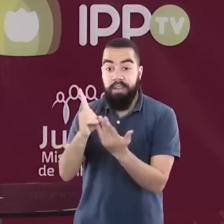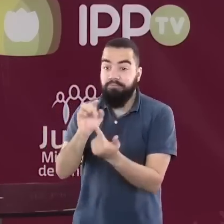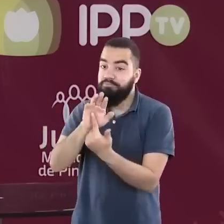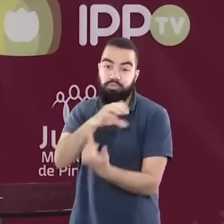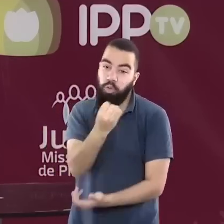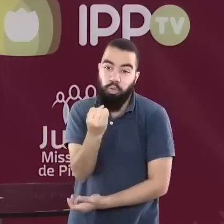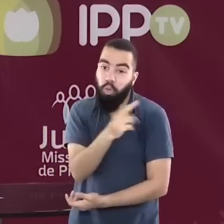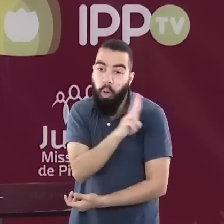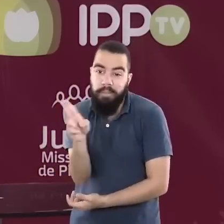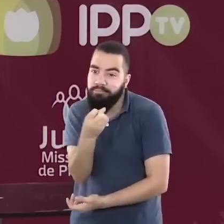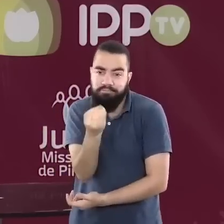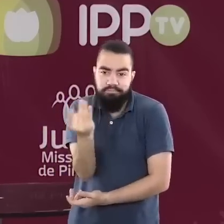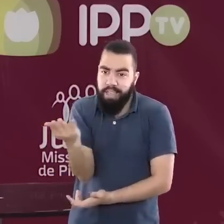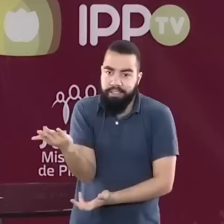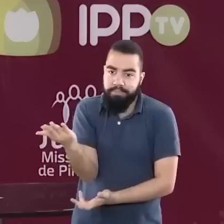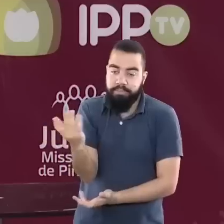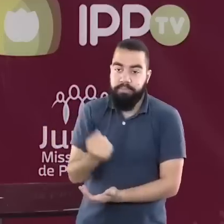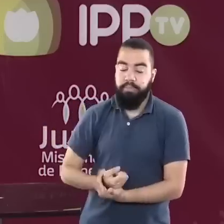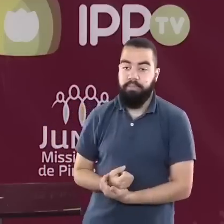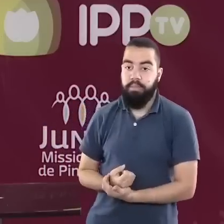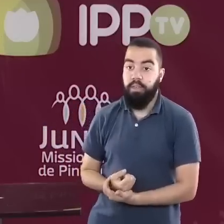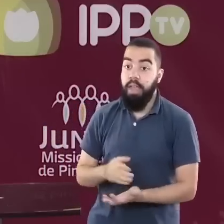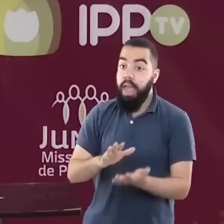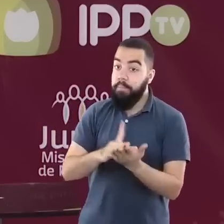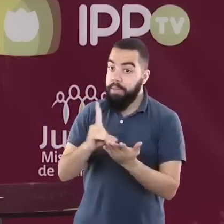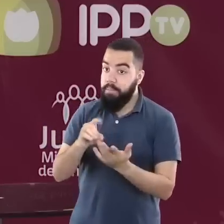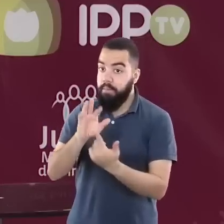a Bíblia diz que eles eram gentios